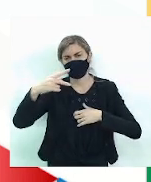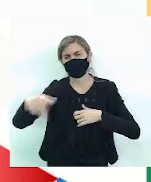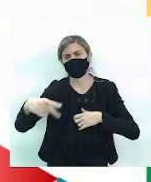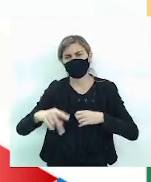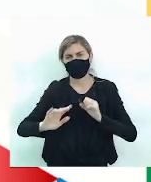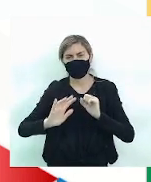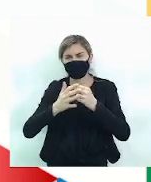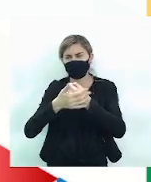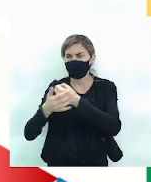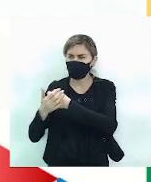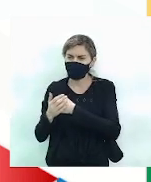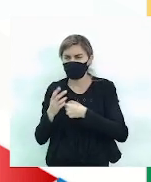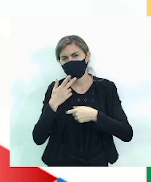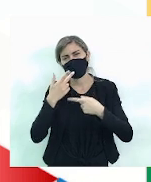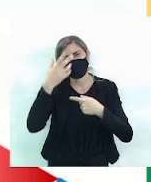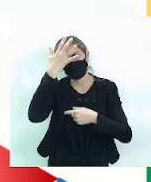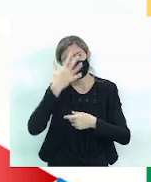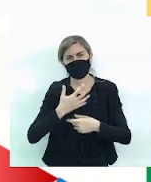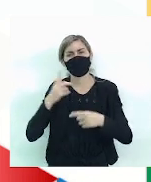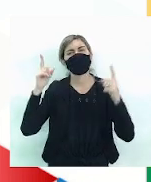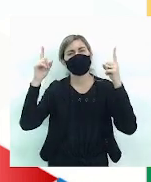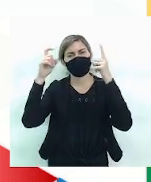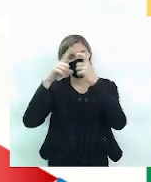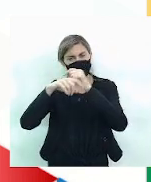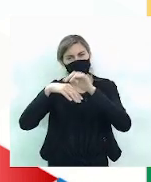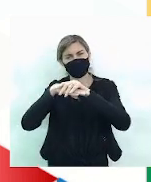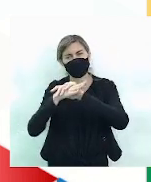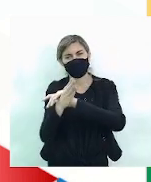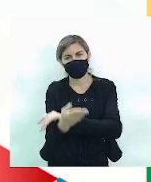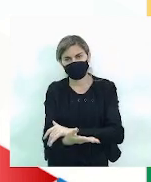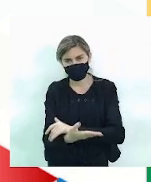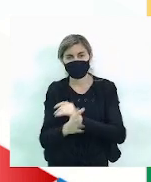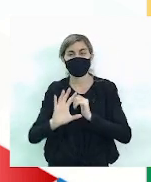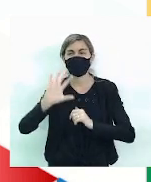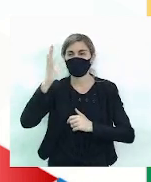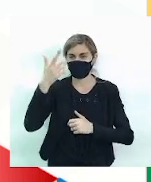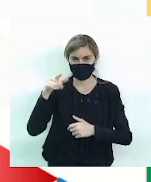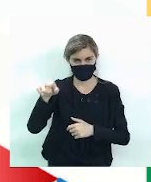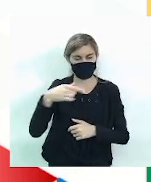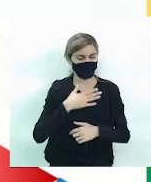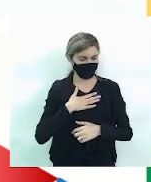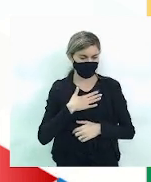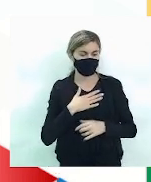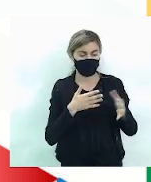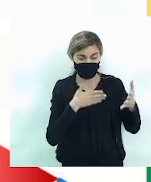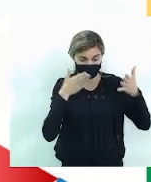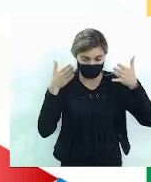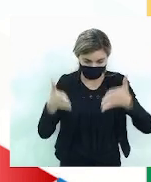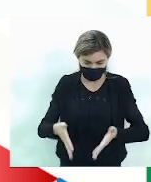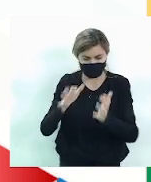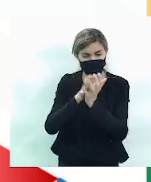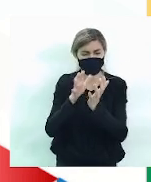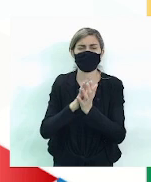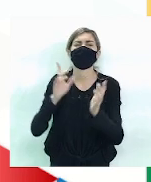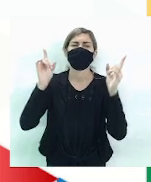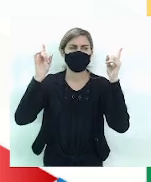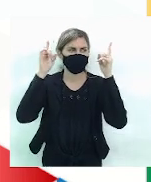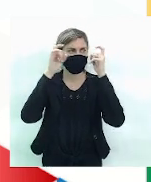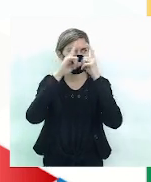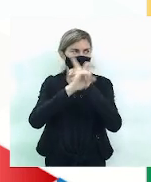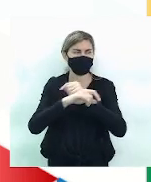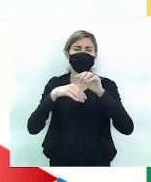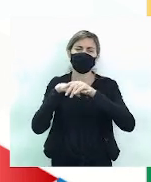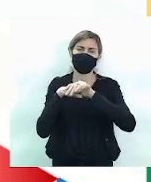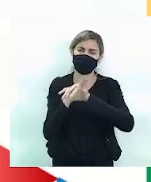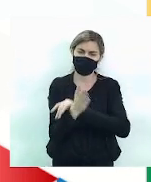mistério. Falando sério, foi difícil de acostumar. Isso aconteceu comigo, Robson. Quando eu cheguei aqui, foi difícil acostumar a